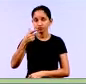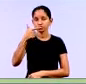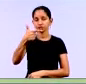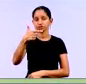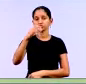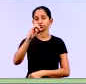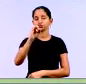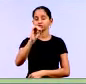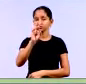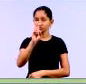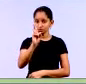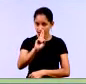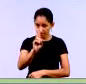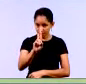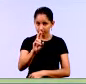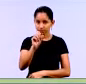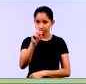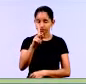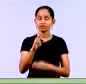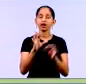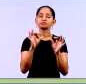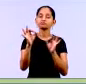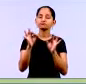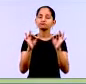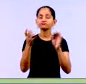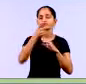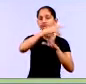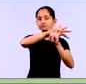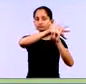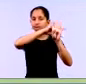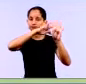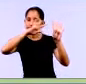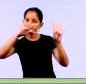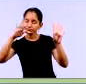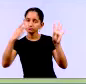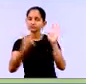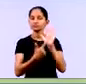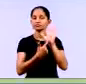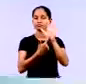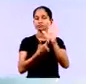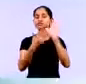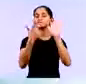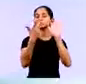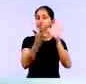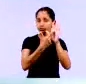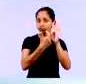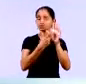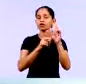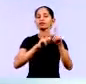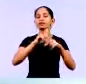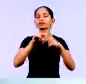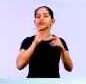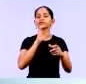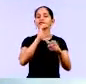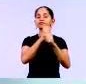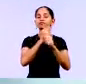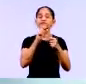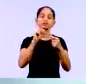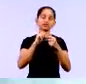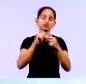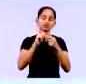1.200. Tranquilo? Colocou na planilha por trimestre e aí apura o total e você tem o